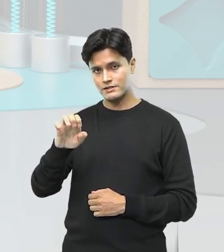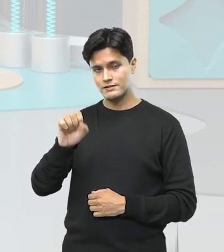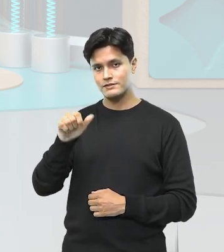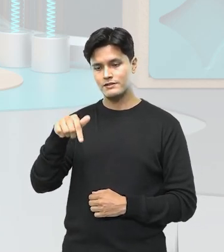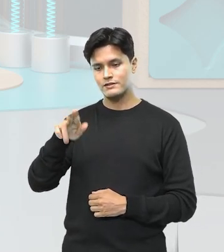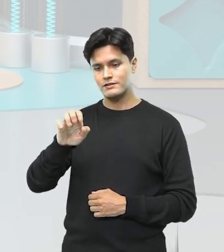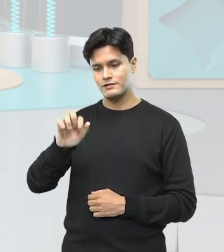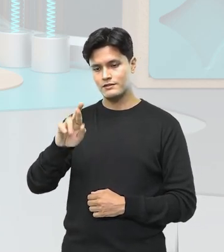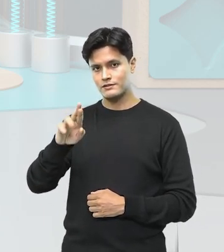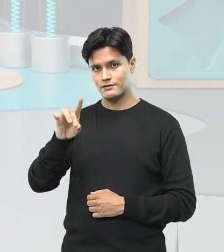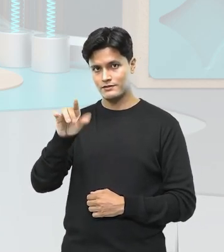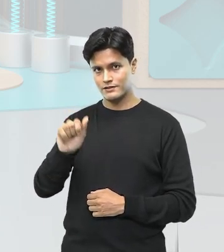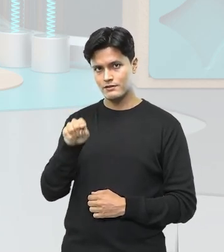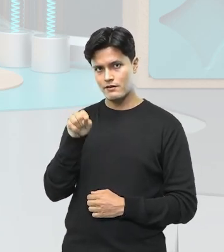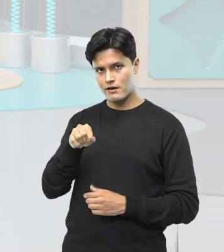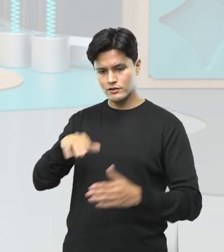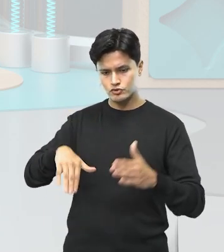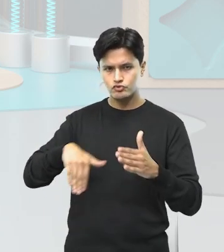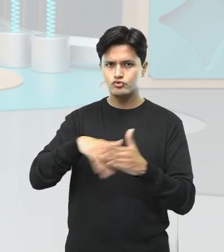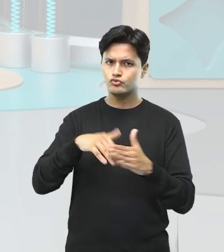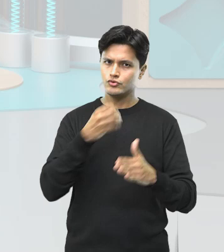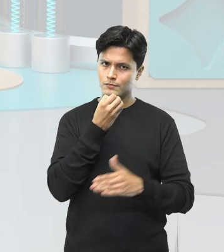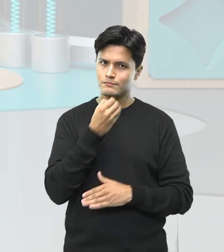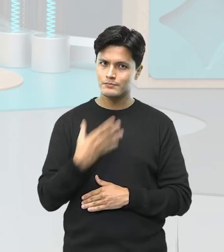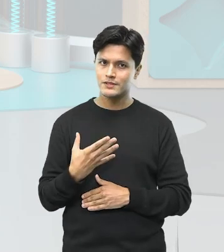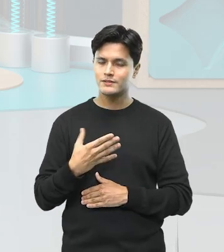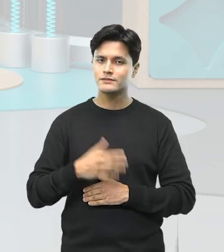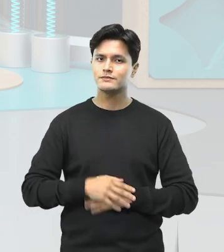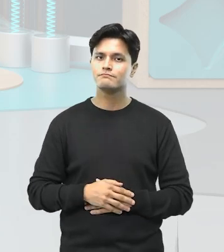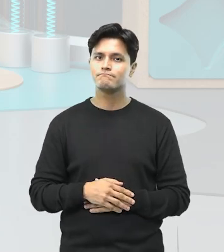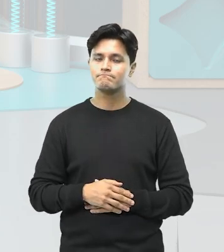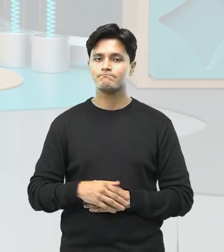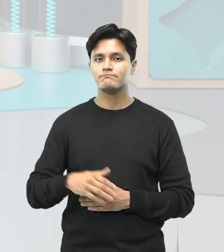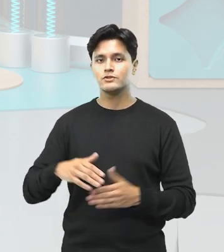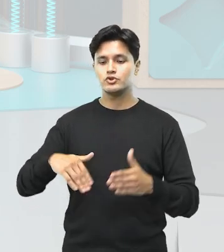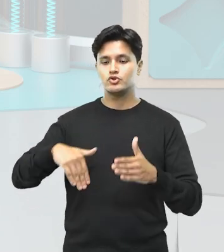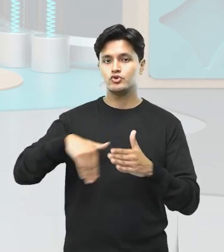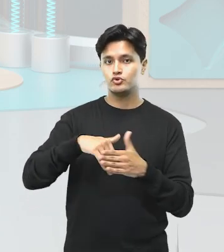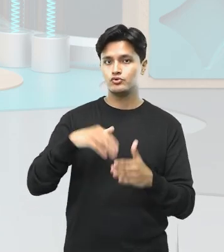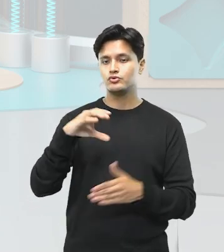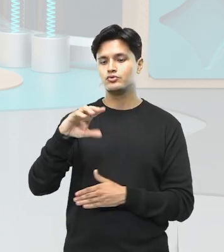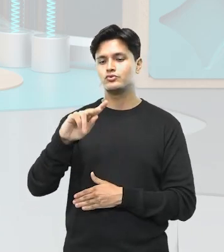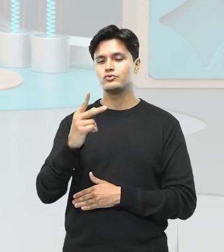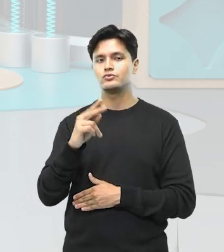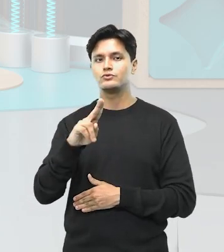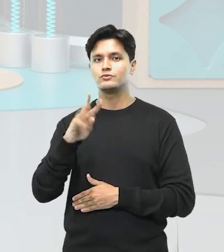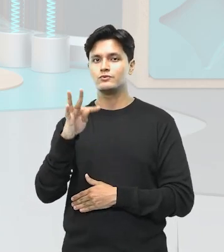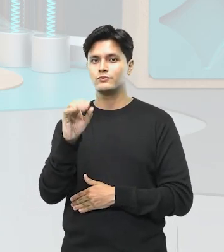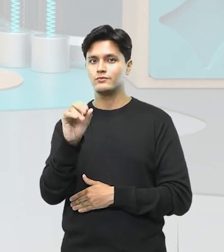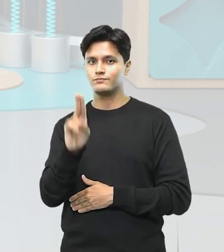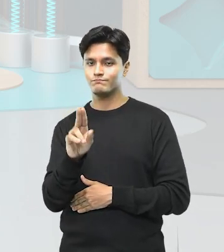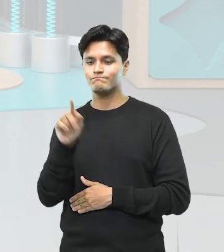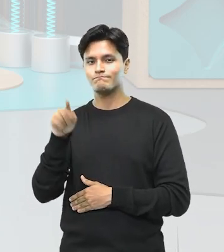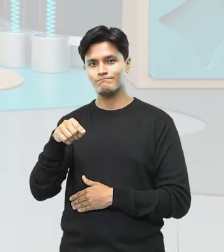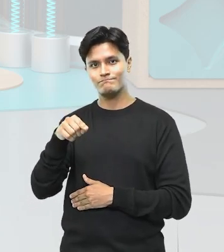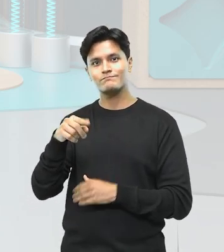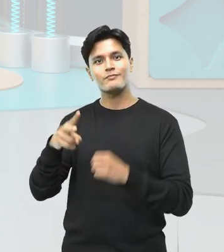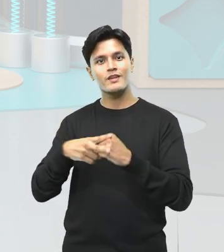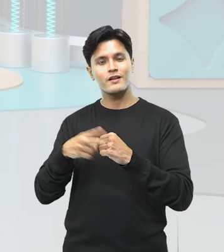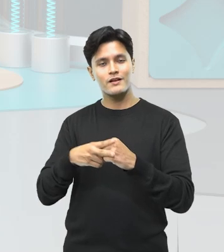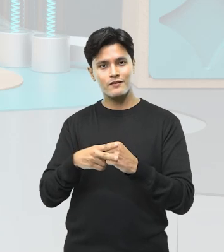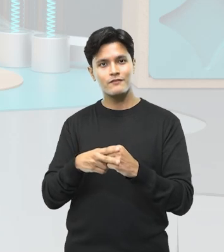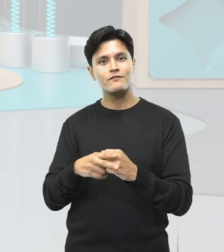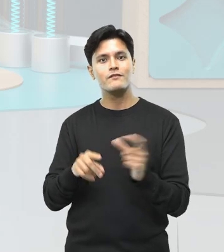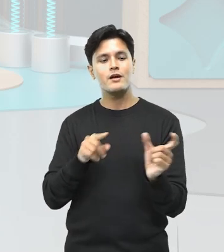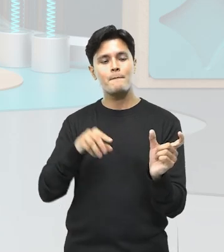esquerda chutou muito bem. Chutou é um verbo, muito é um advérbio e